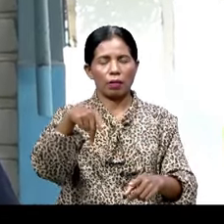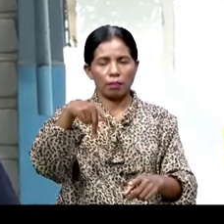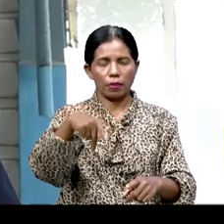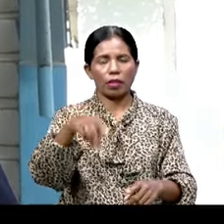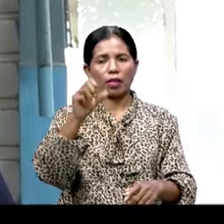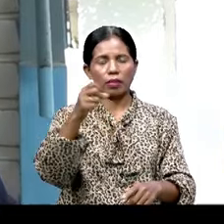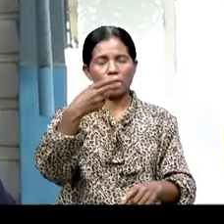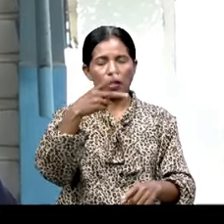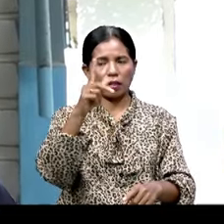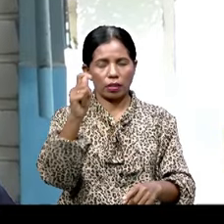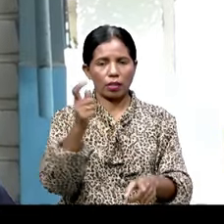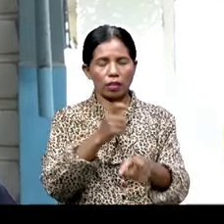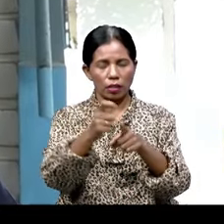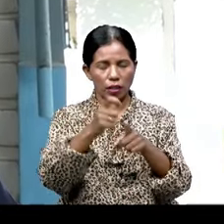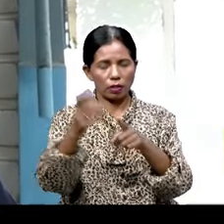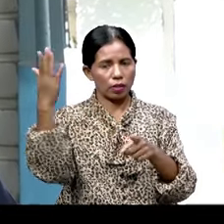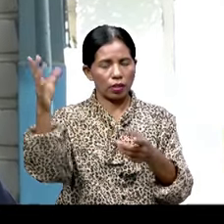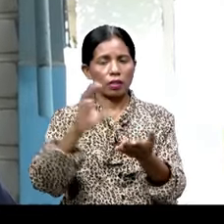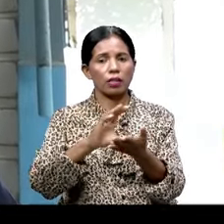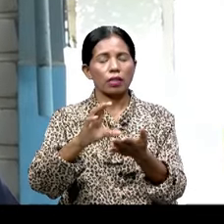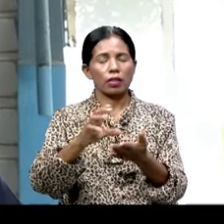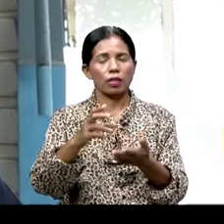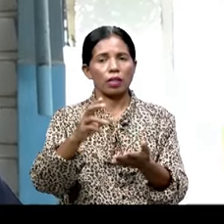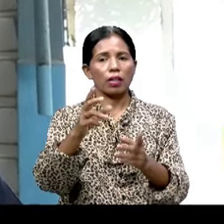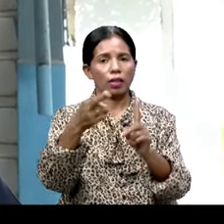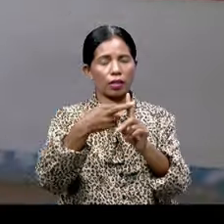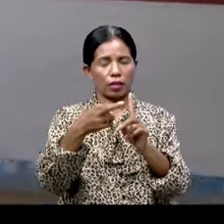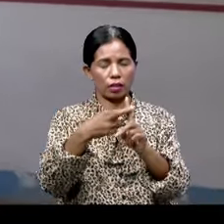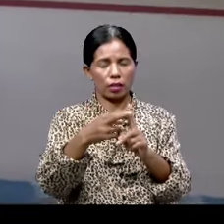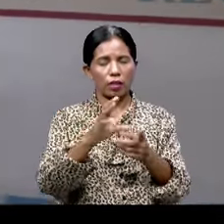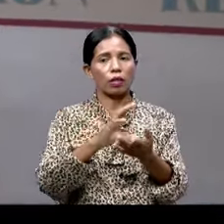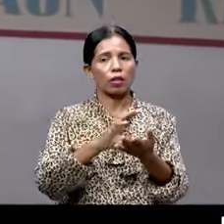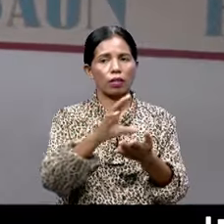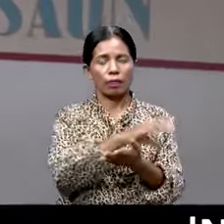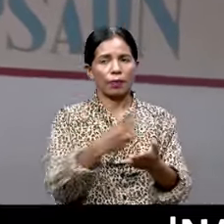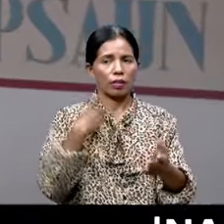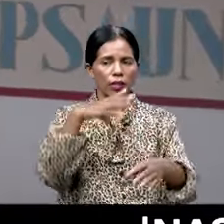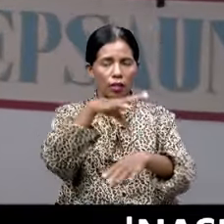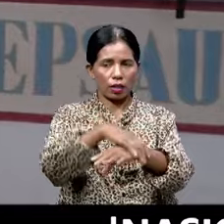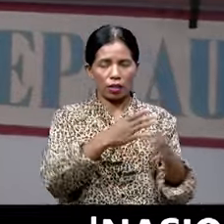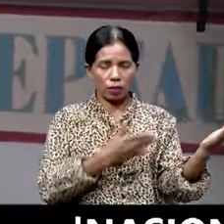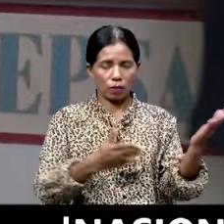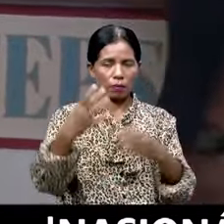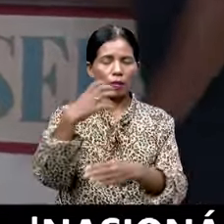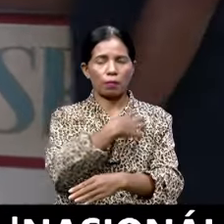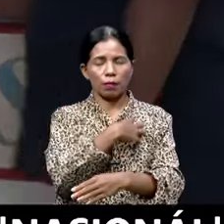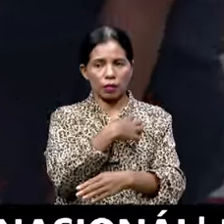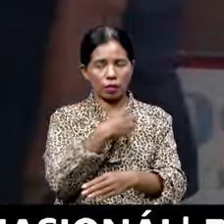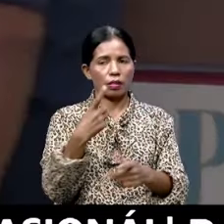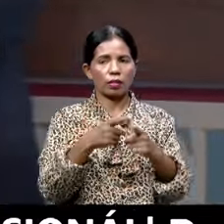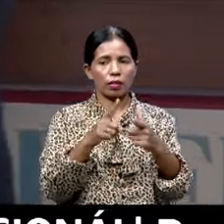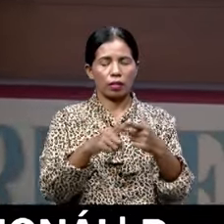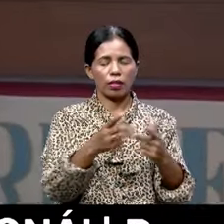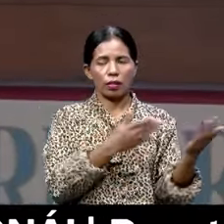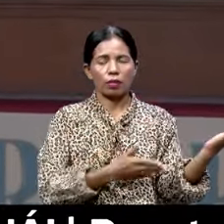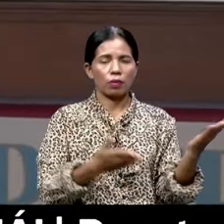treno ya Santa Cruz konse kita halo kaptura sa un ilur may komando ita haru itibika sa un depois